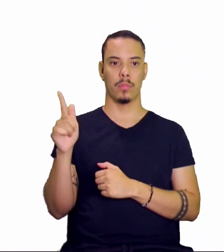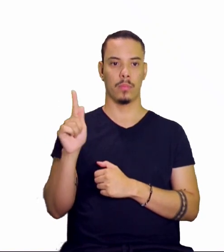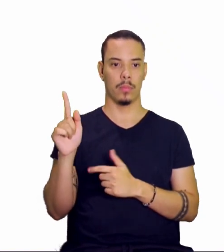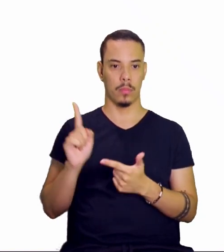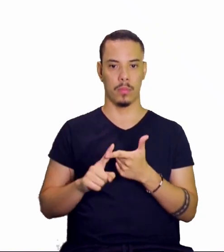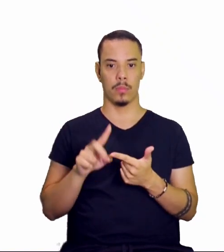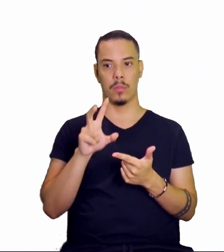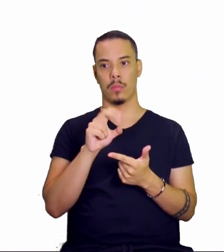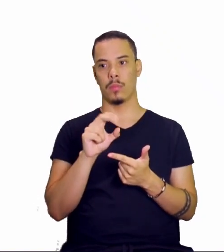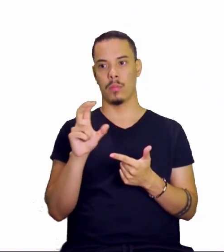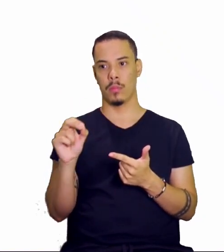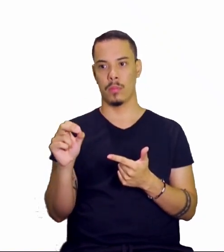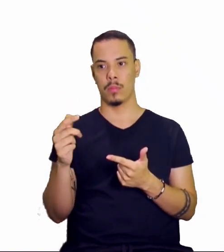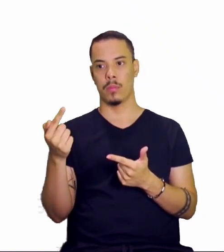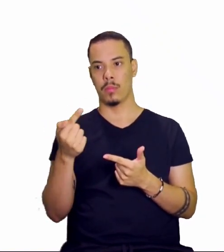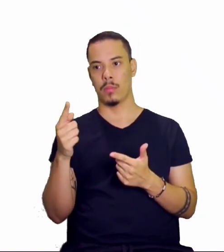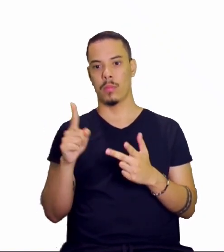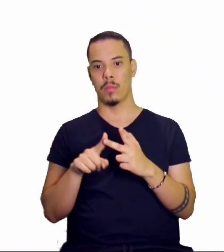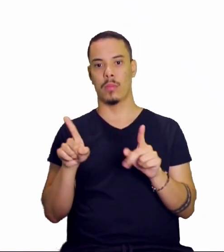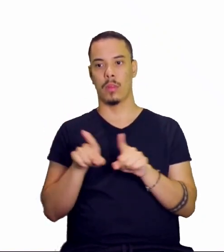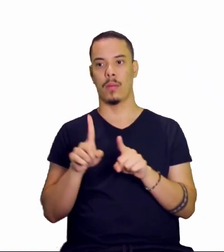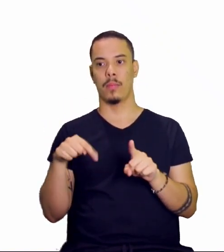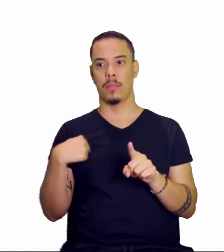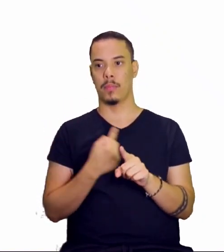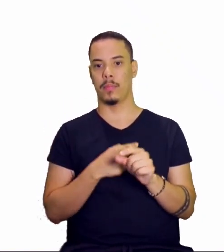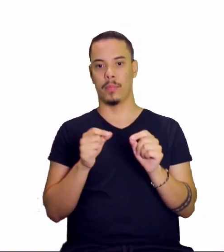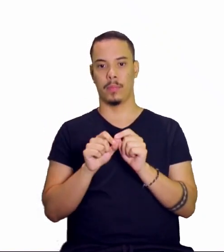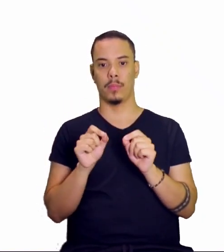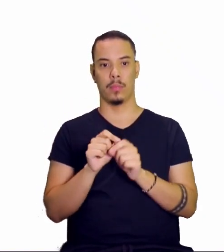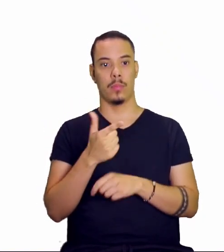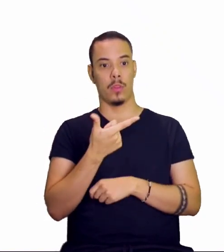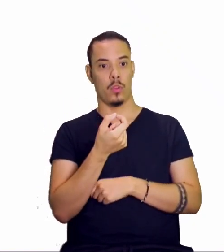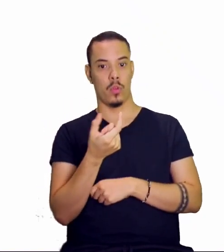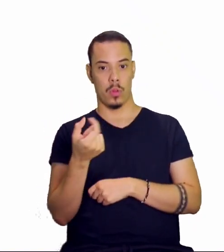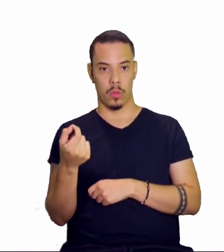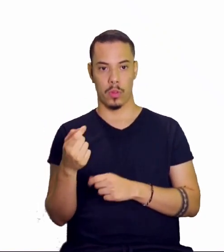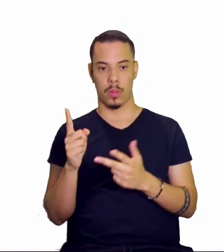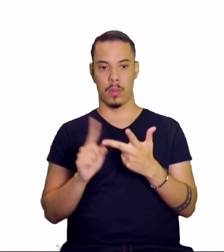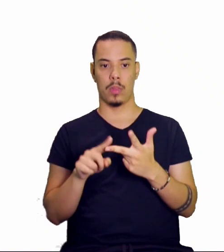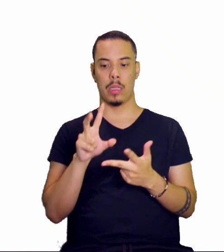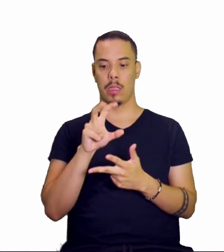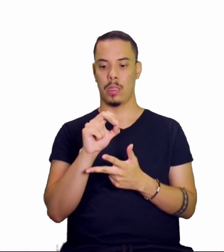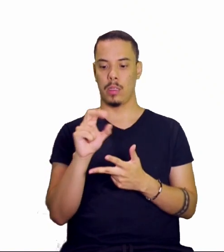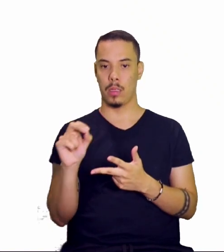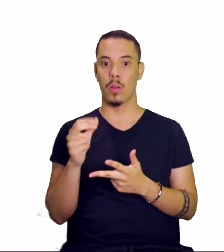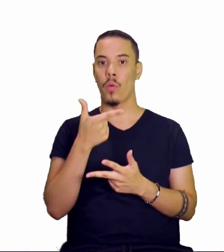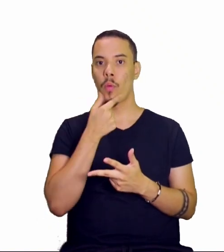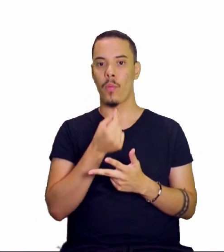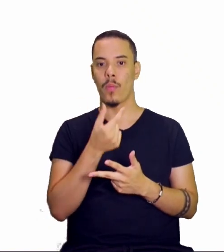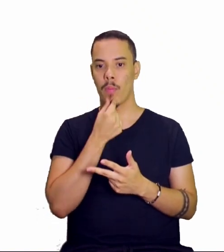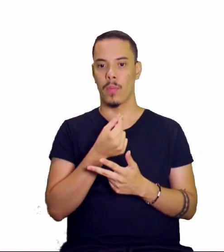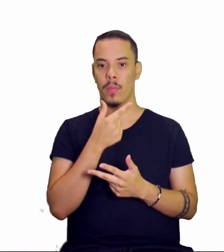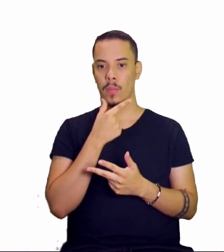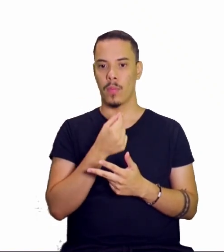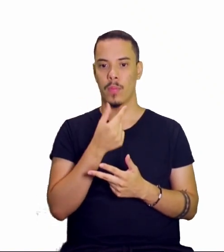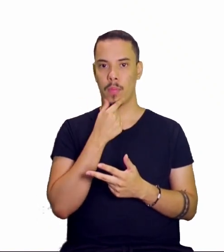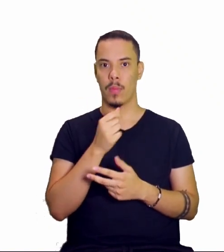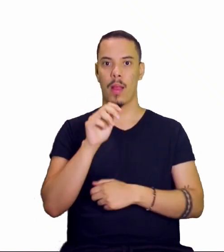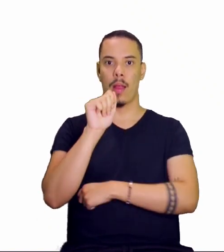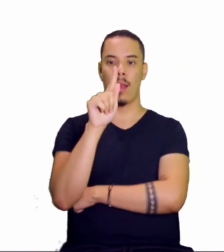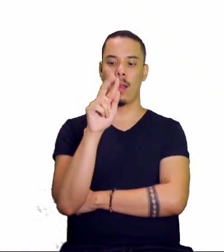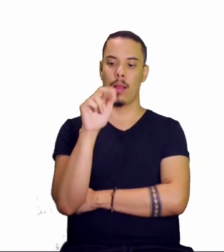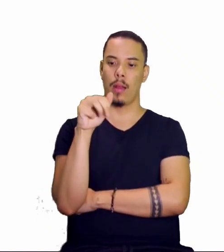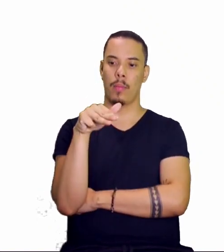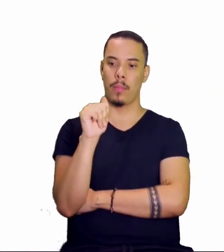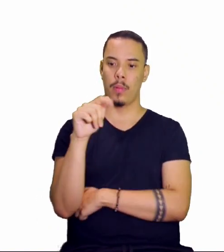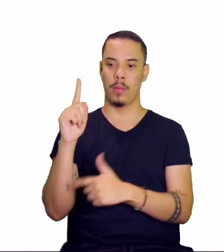mas na verdade a gente pode ir manipulando se 200 gramas, 500 gramas. Ninguém liga muito. Mas